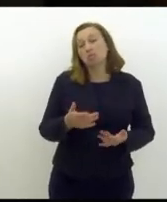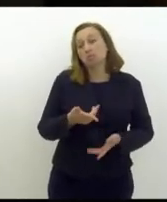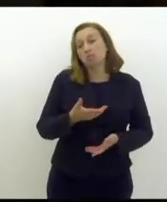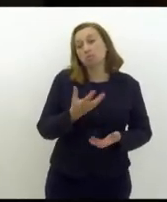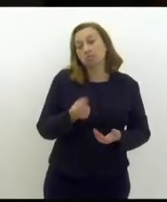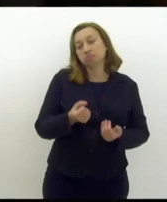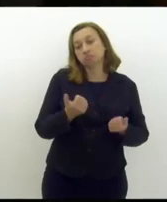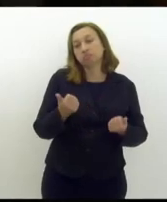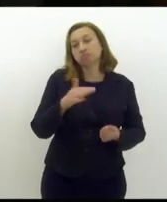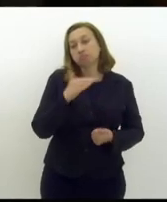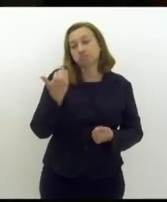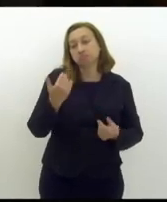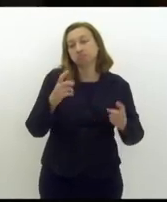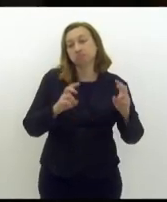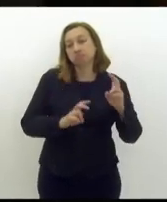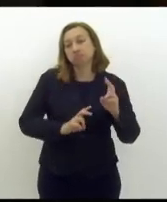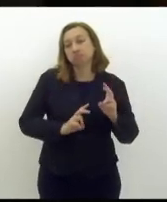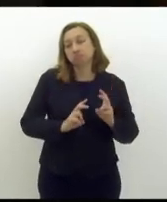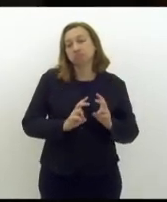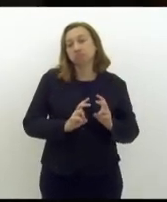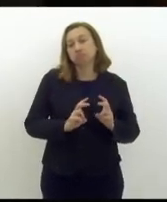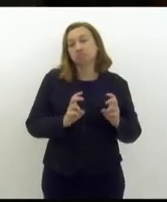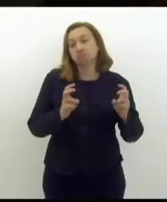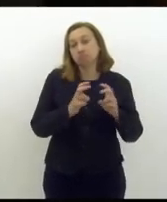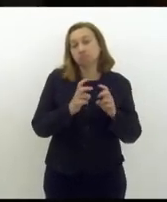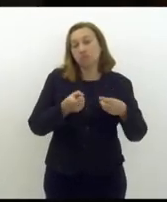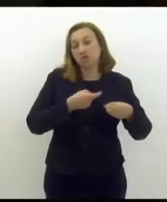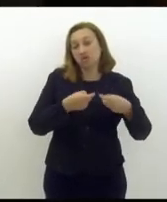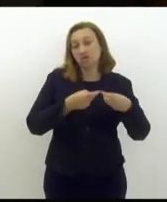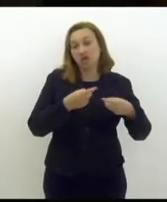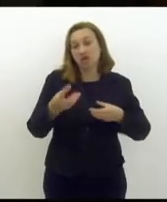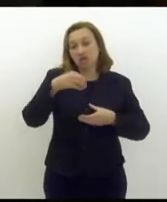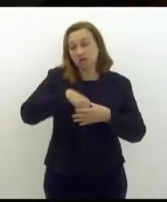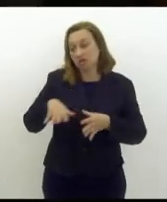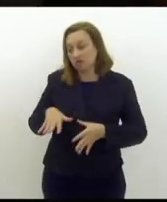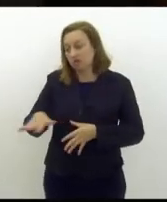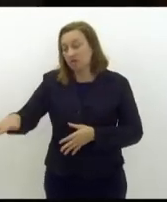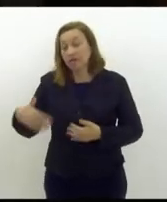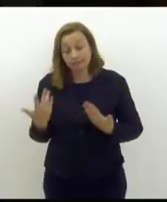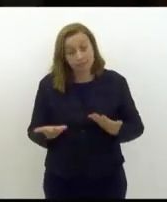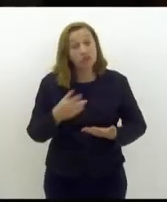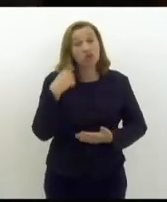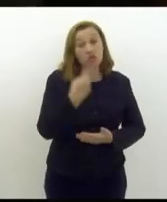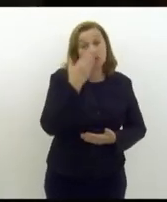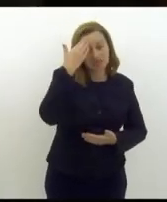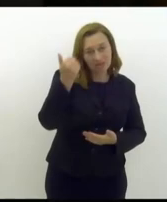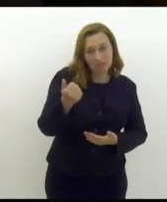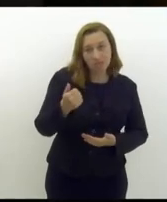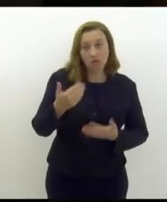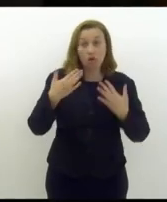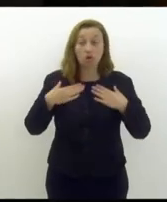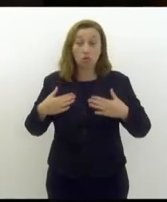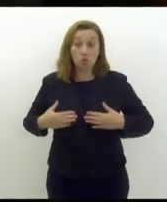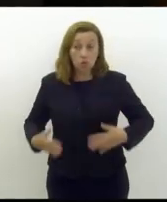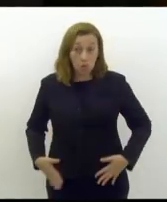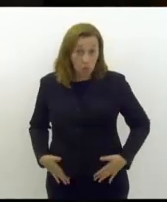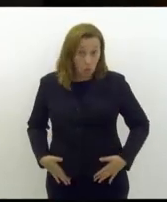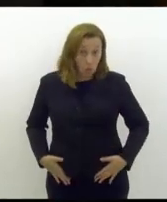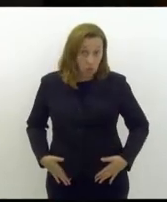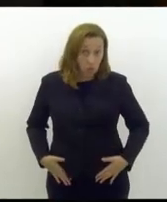nas supostas guerras feitas dentro das favelas e periferias a gente sabe que esse corpo que pega